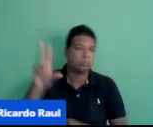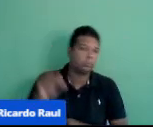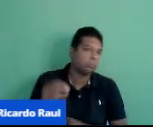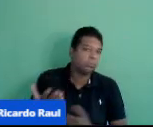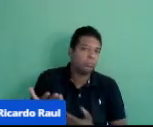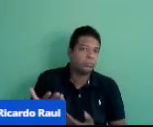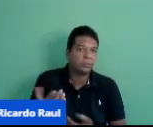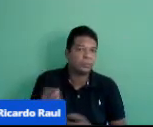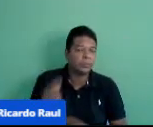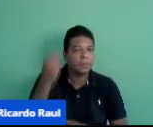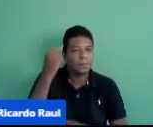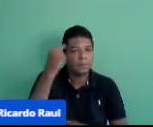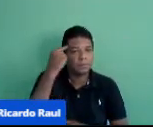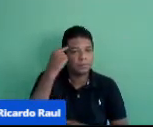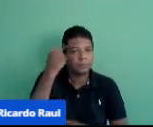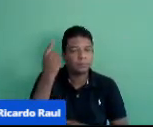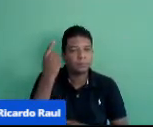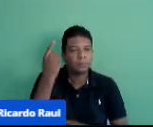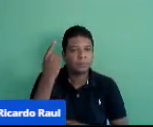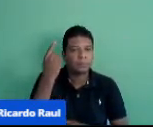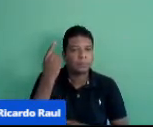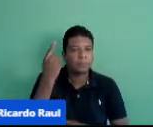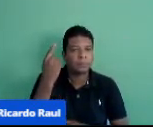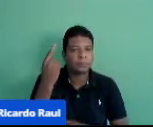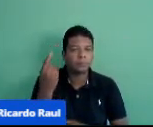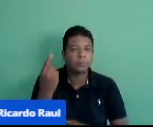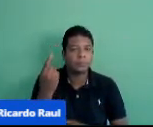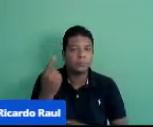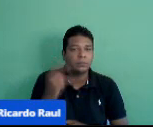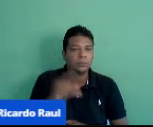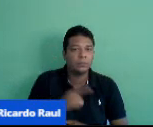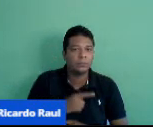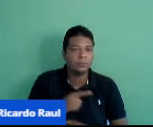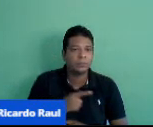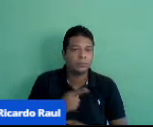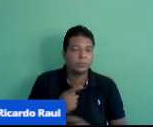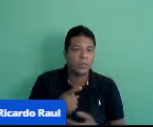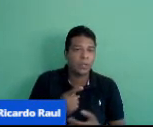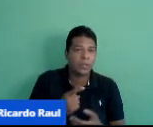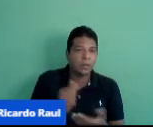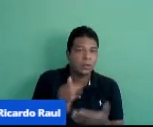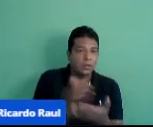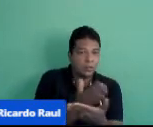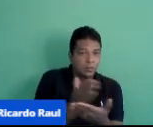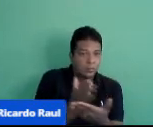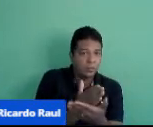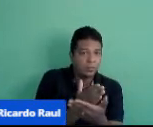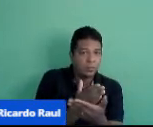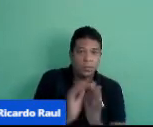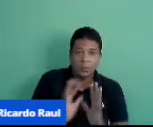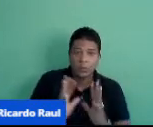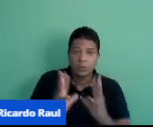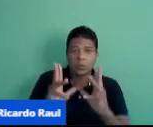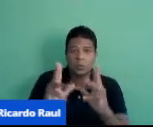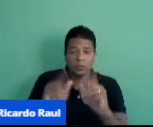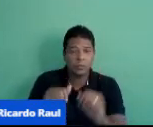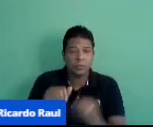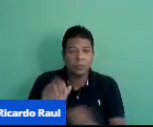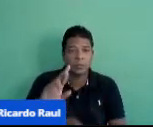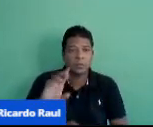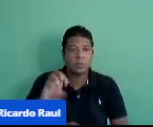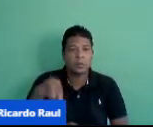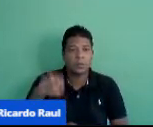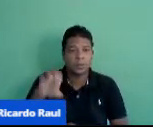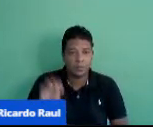uma ideia, né, de ter um caderno para toda a REME, ela só seria positiva se levasse em consideração e